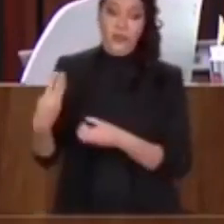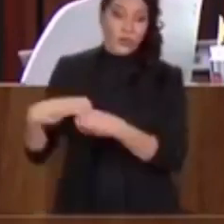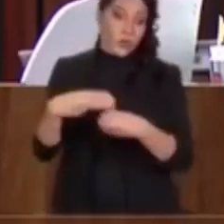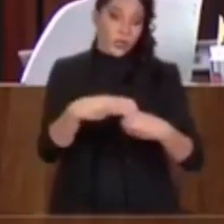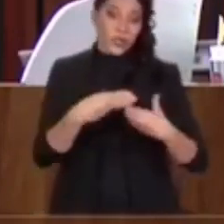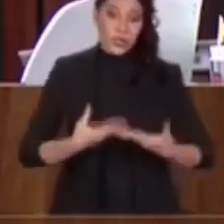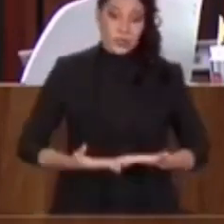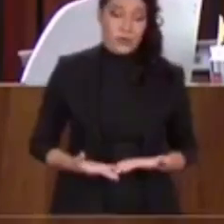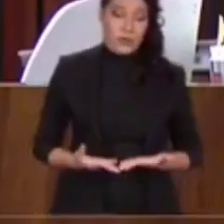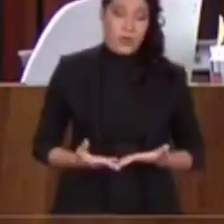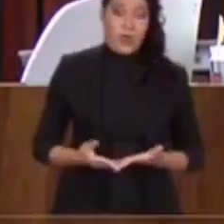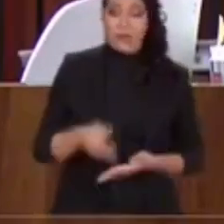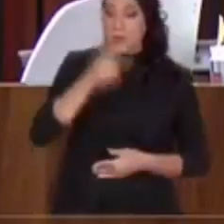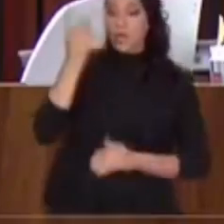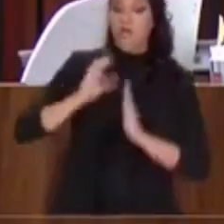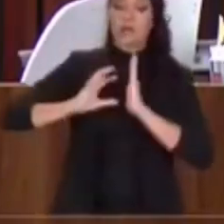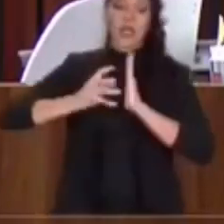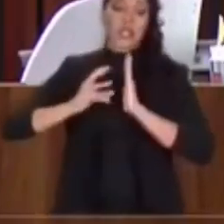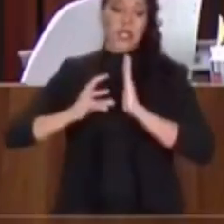municípios dirigentes